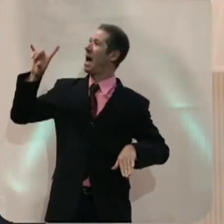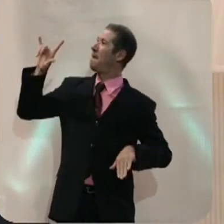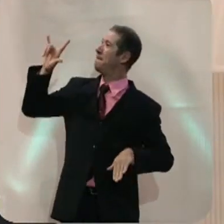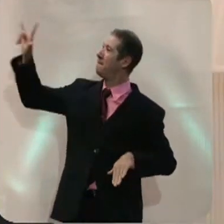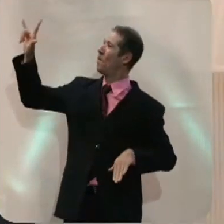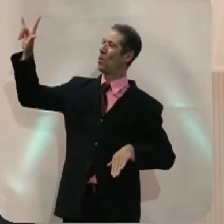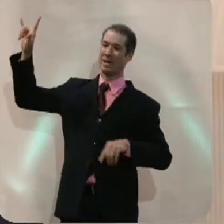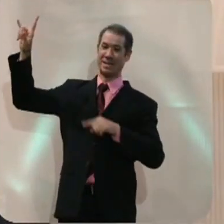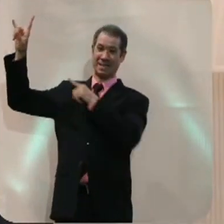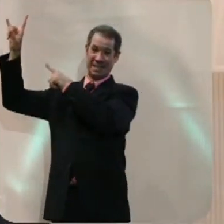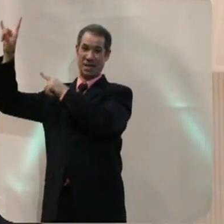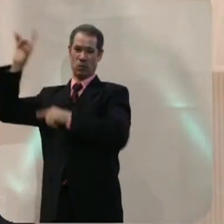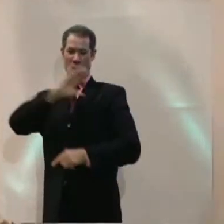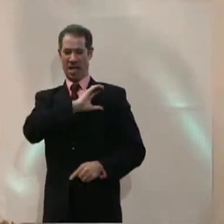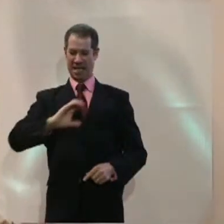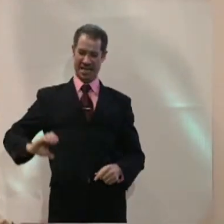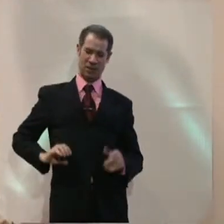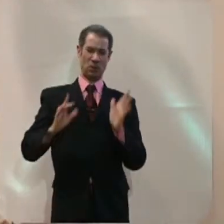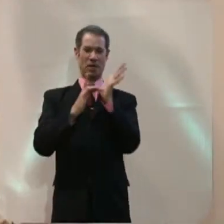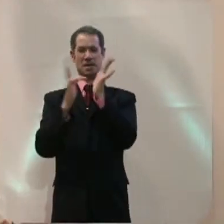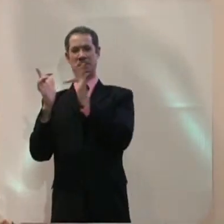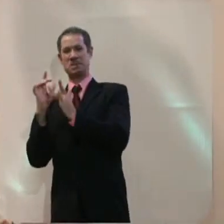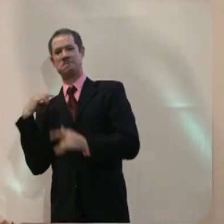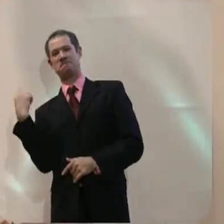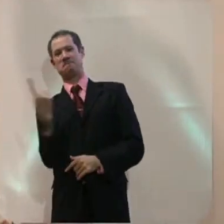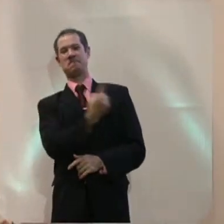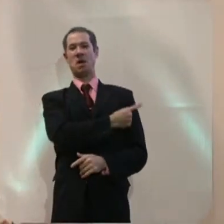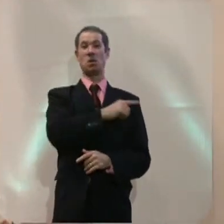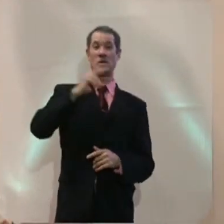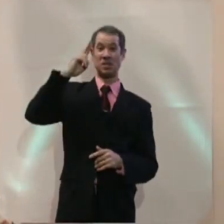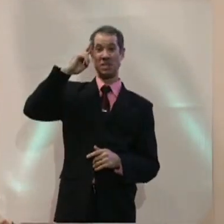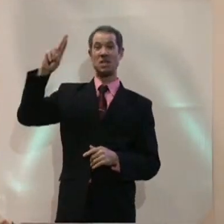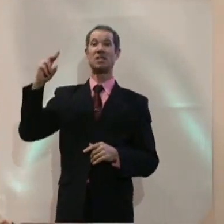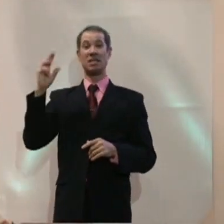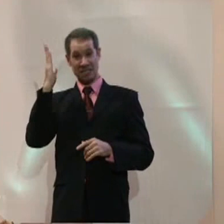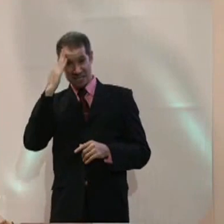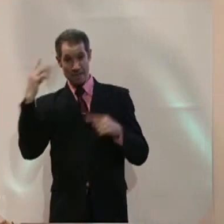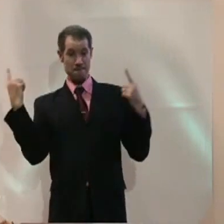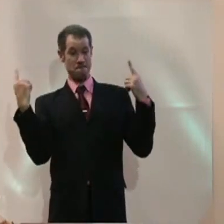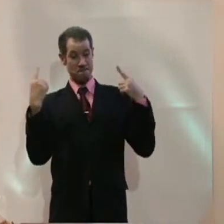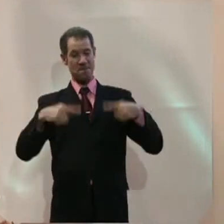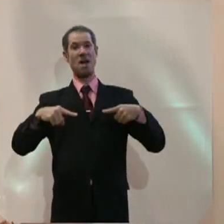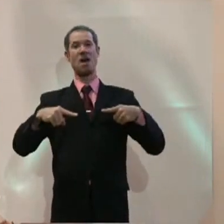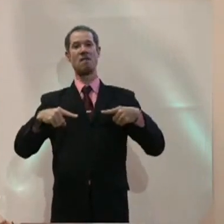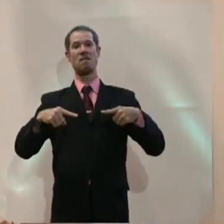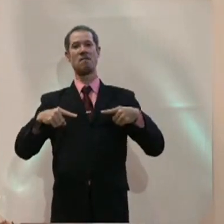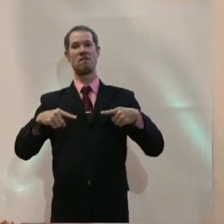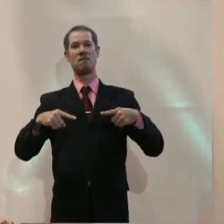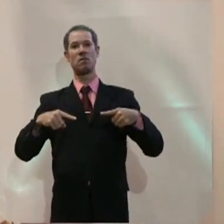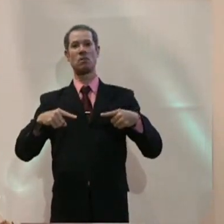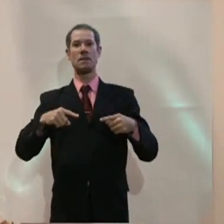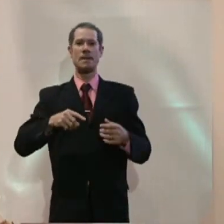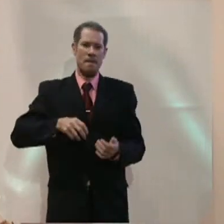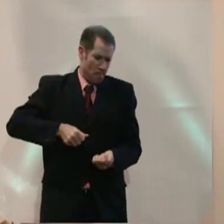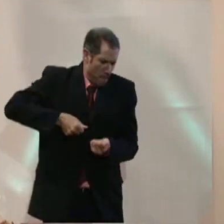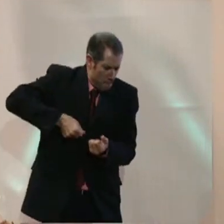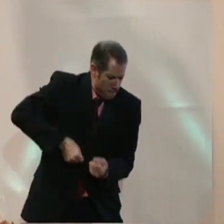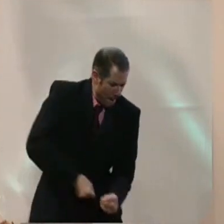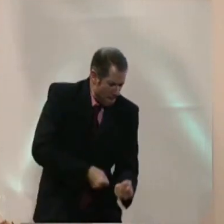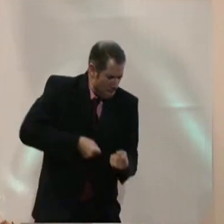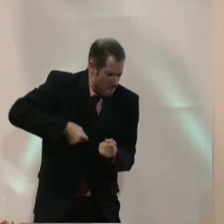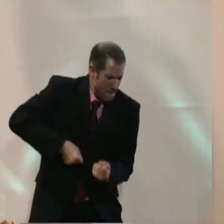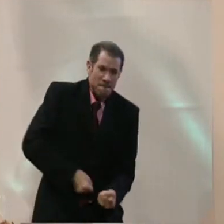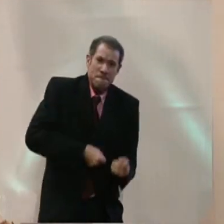Cristo Jesus, o nosso Senhor. Sabe qual é o desafio? cava o poço